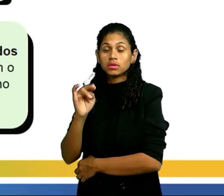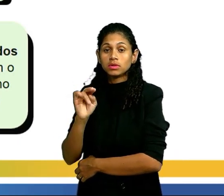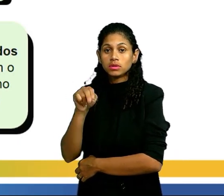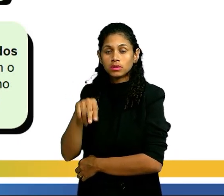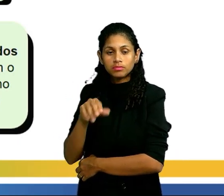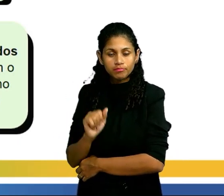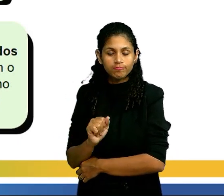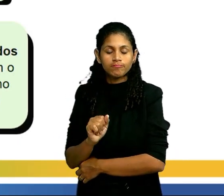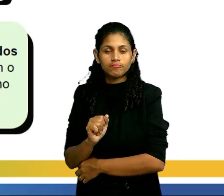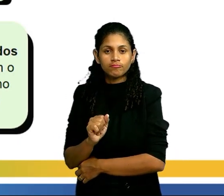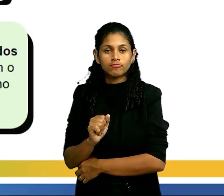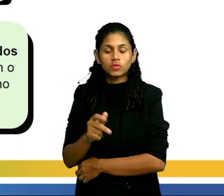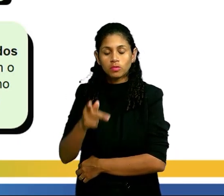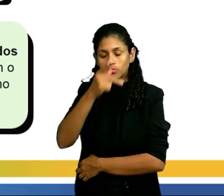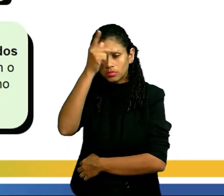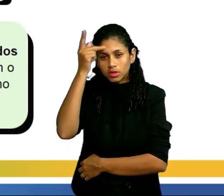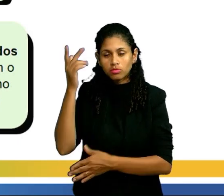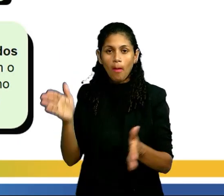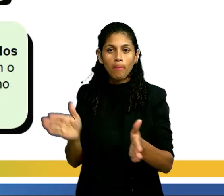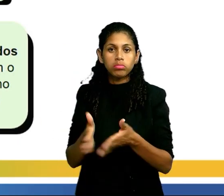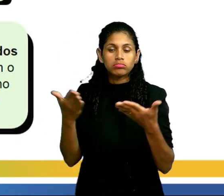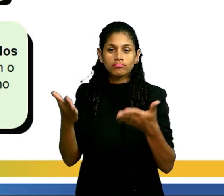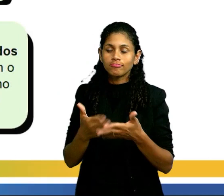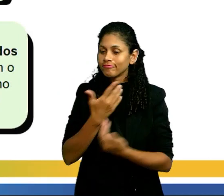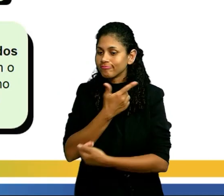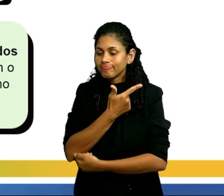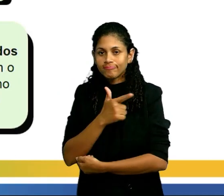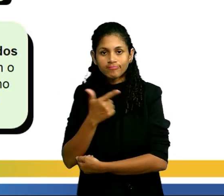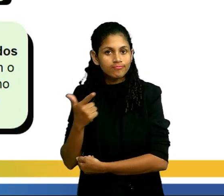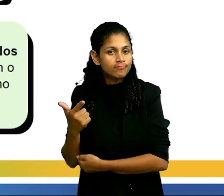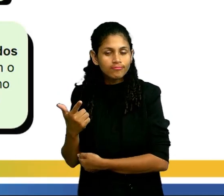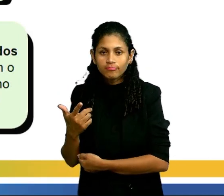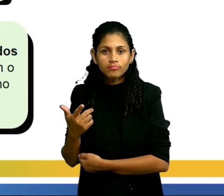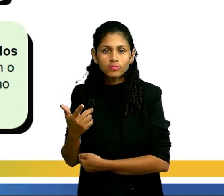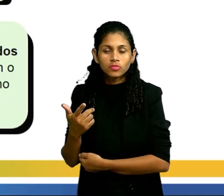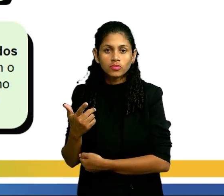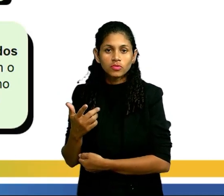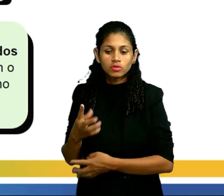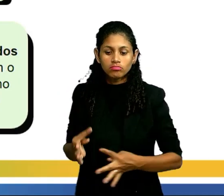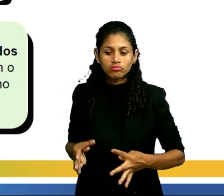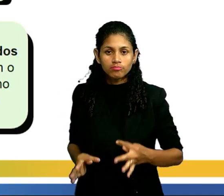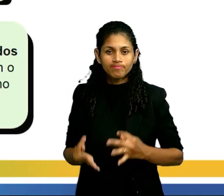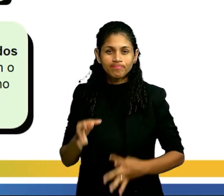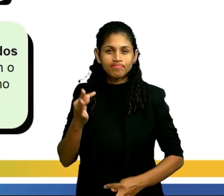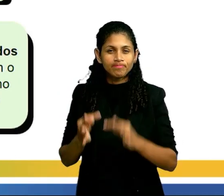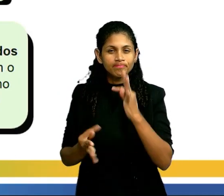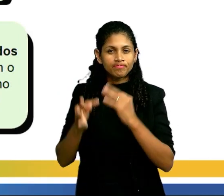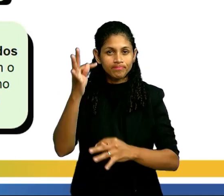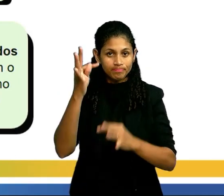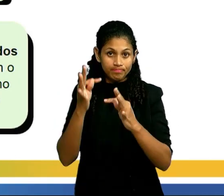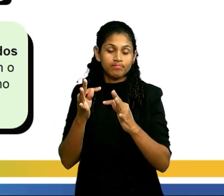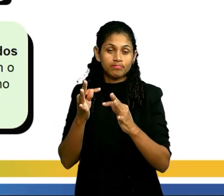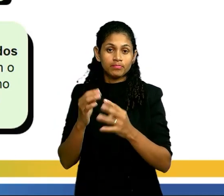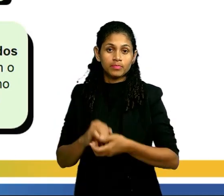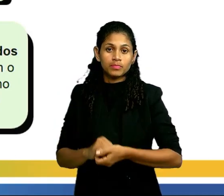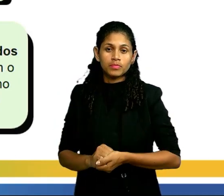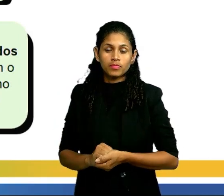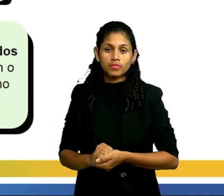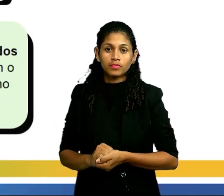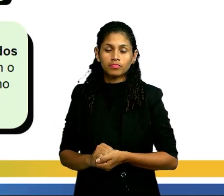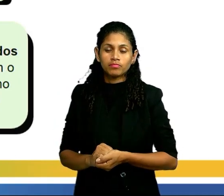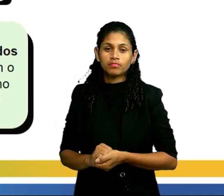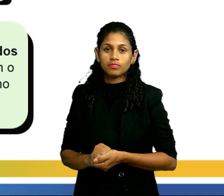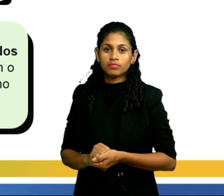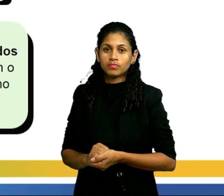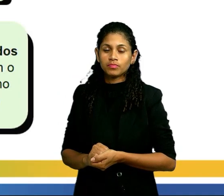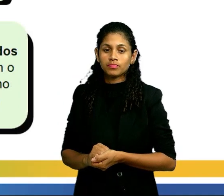eram pessoas pobres, que não tinham tanta tecnologia assim. Então foi um exagero. E esse exagero, com o